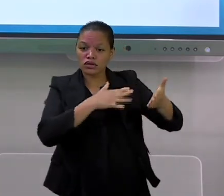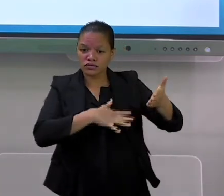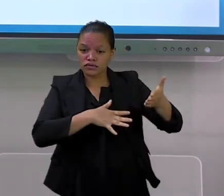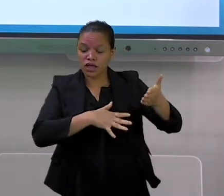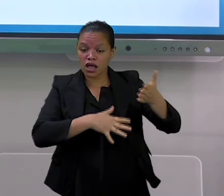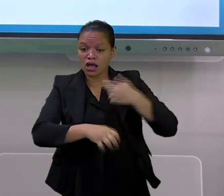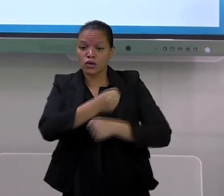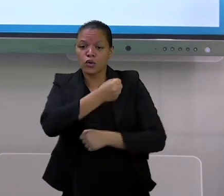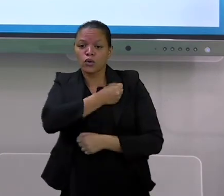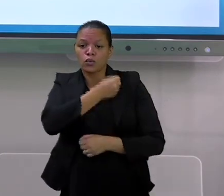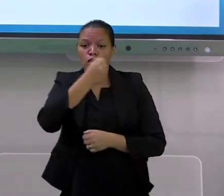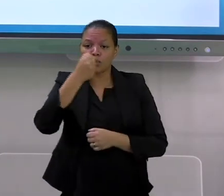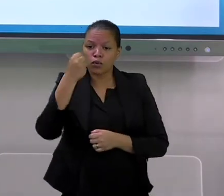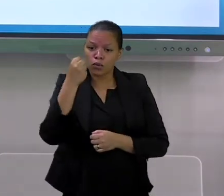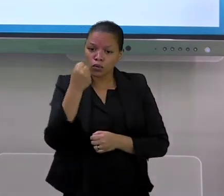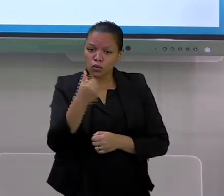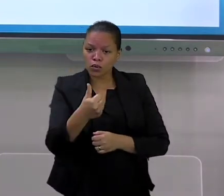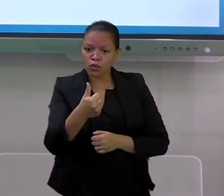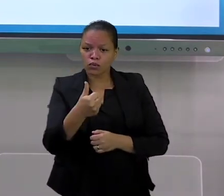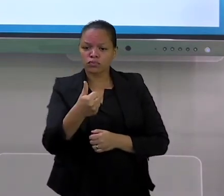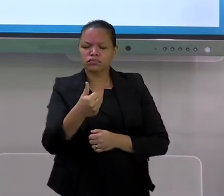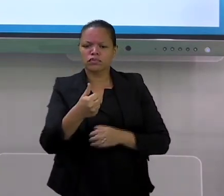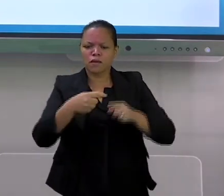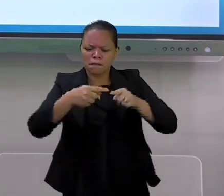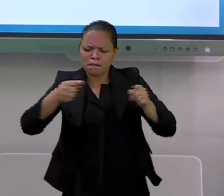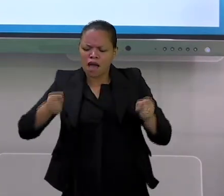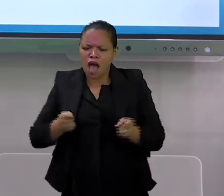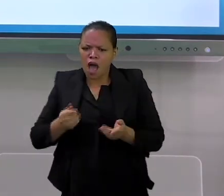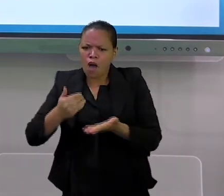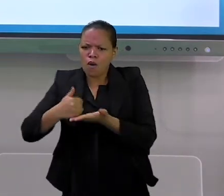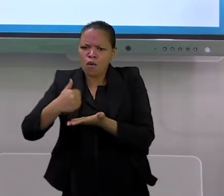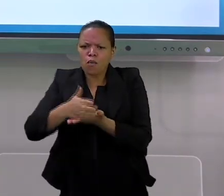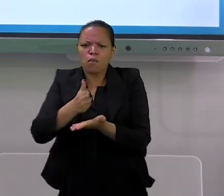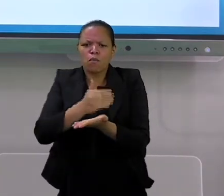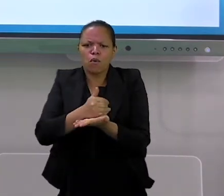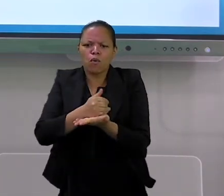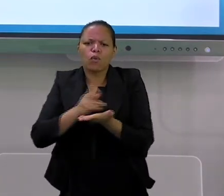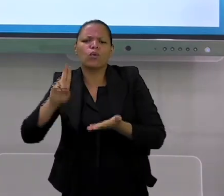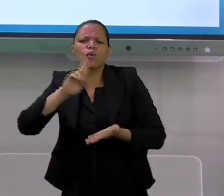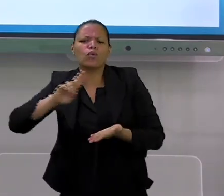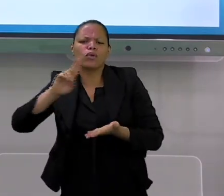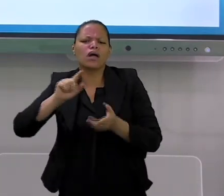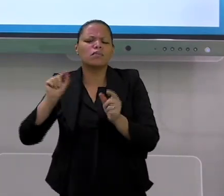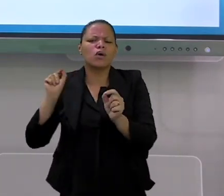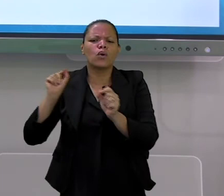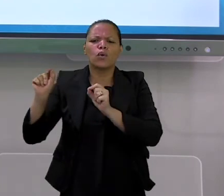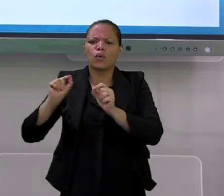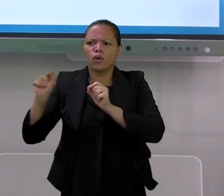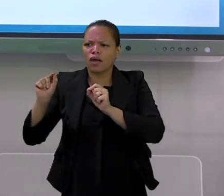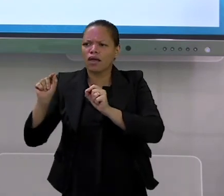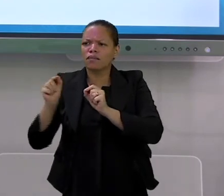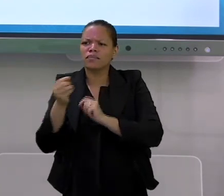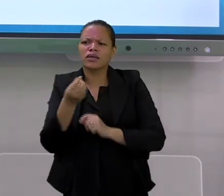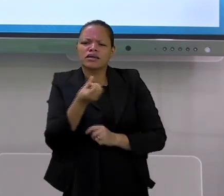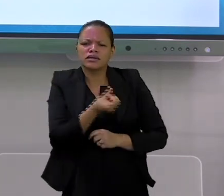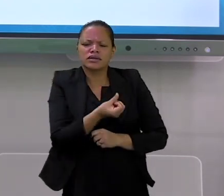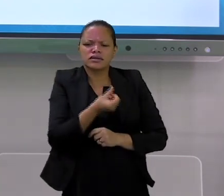Questão 1. Para o bolo foram usadas 625 gramas de farinha de trigo